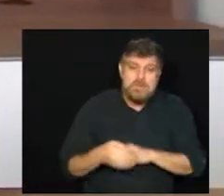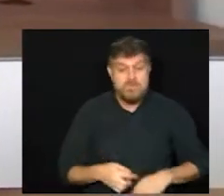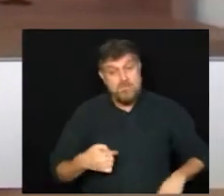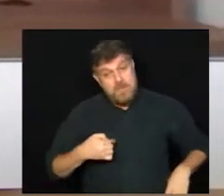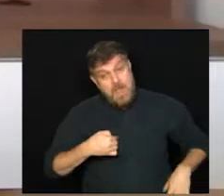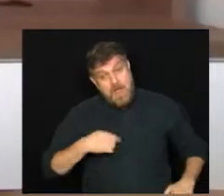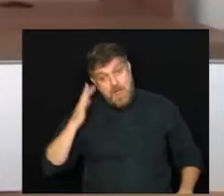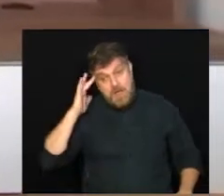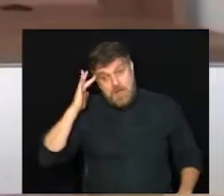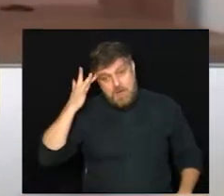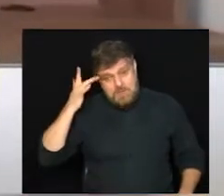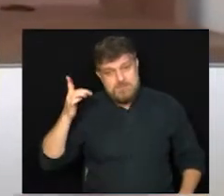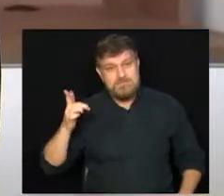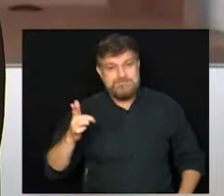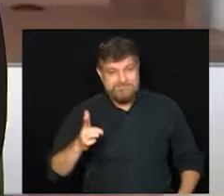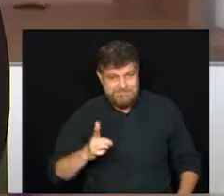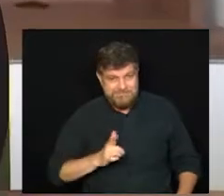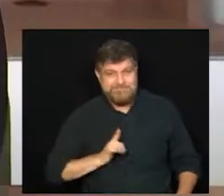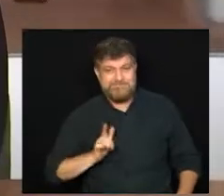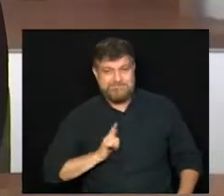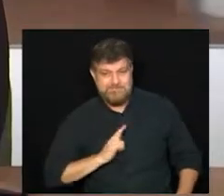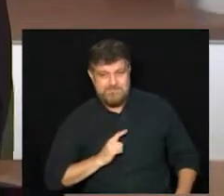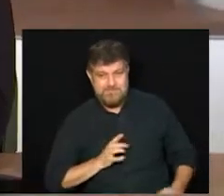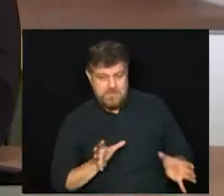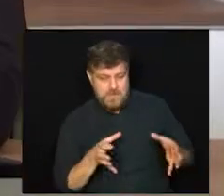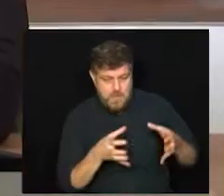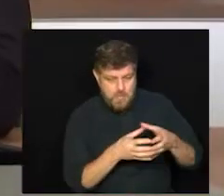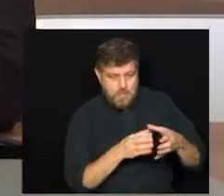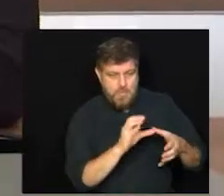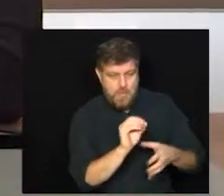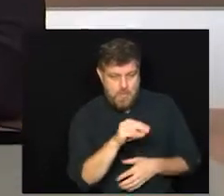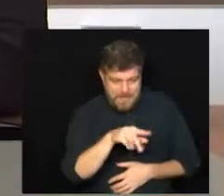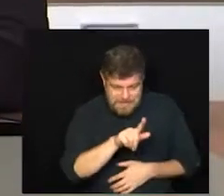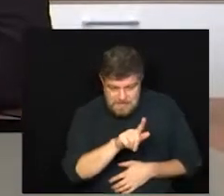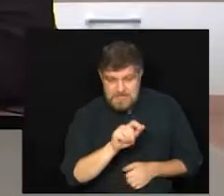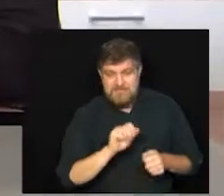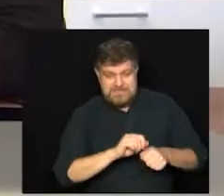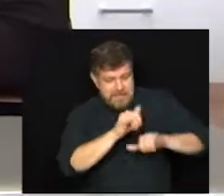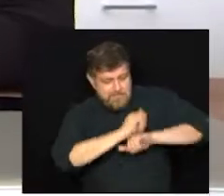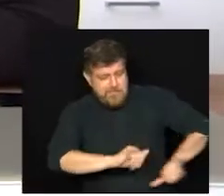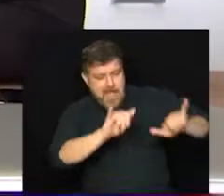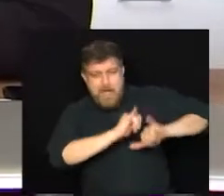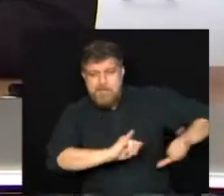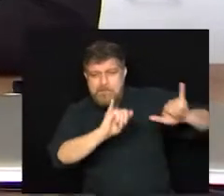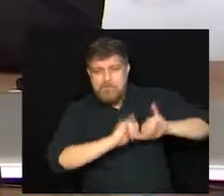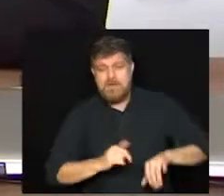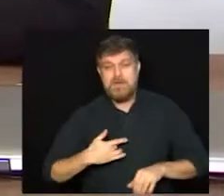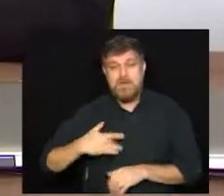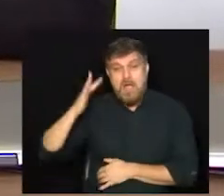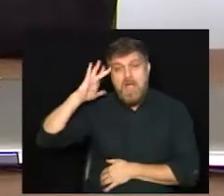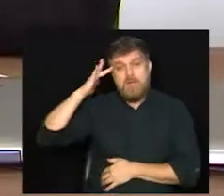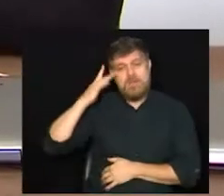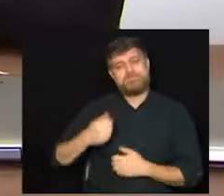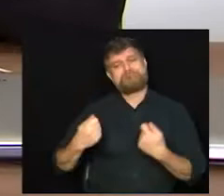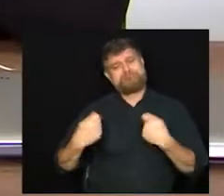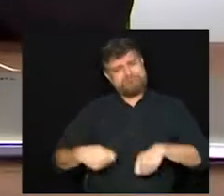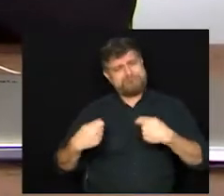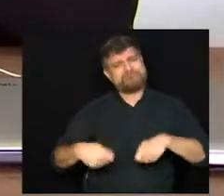acho, apesar das próprias fundações e ONGs fazerem a divulgação, eu acho que merecia...